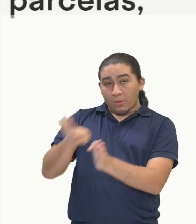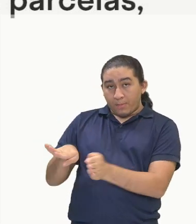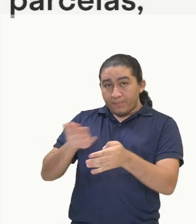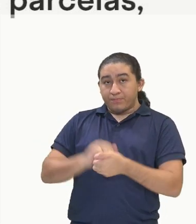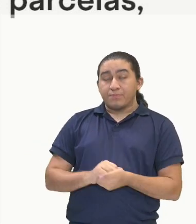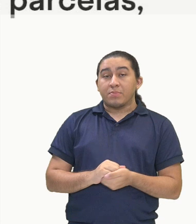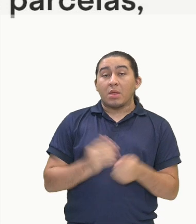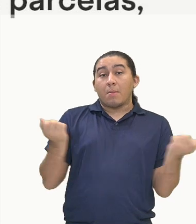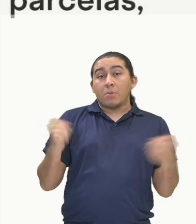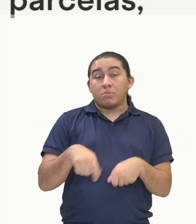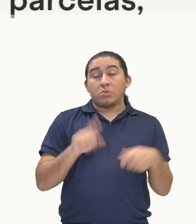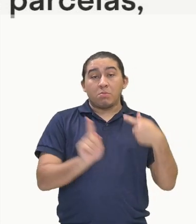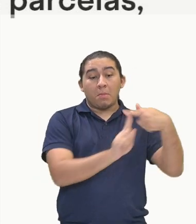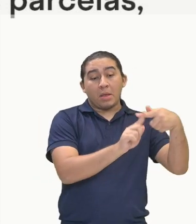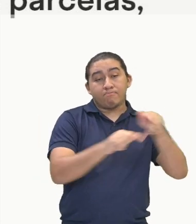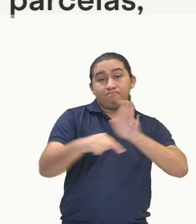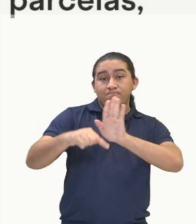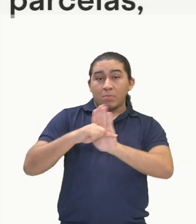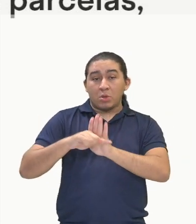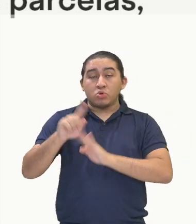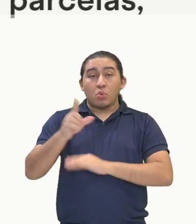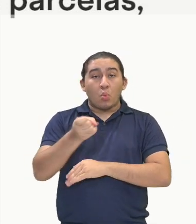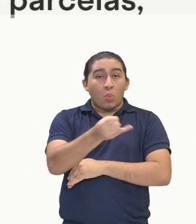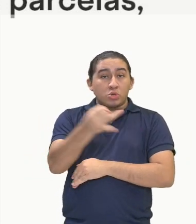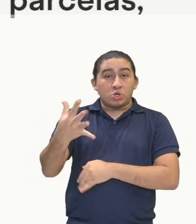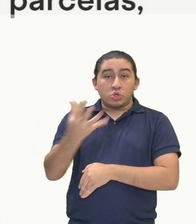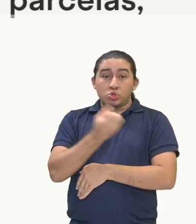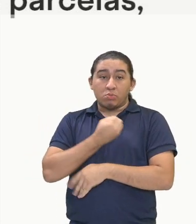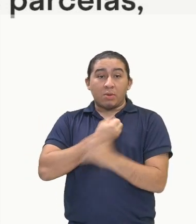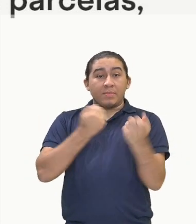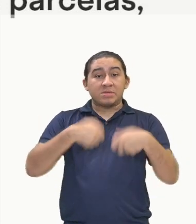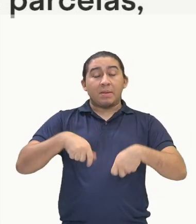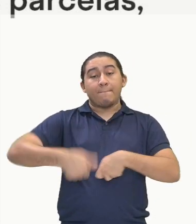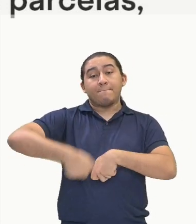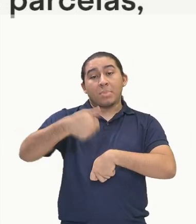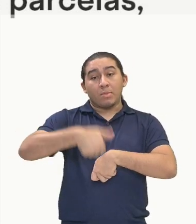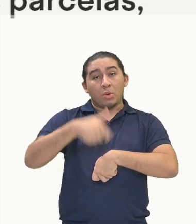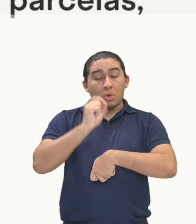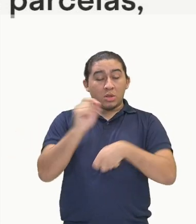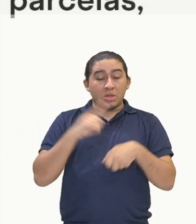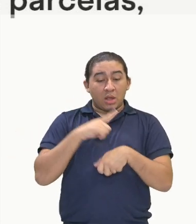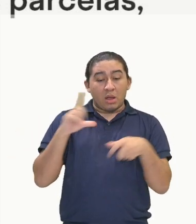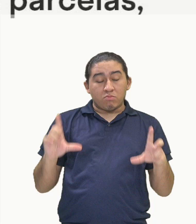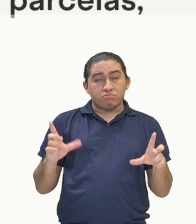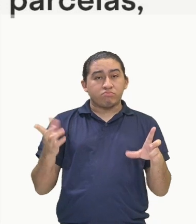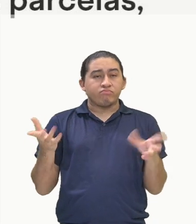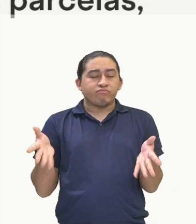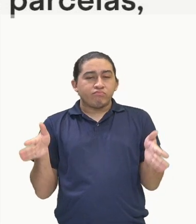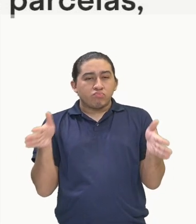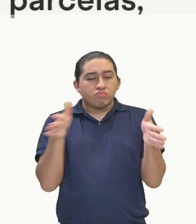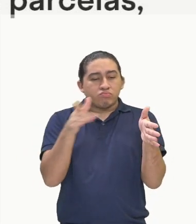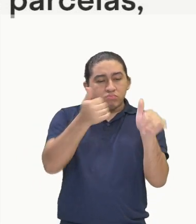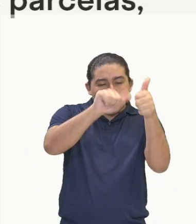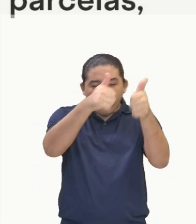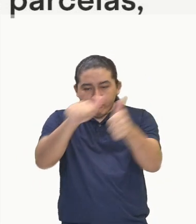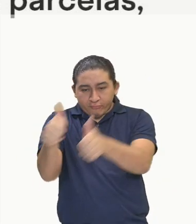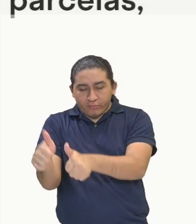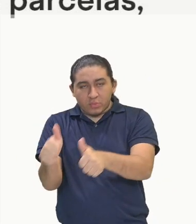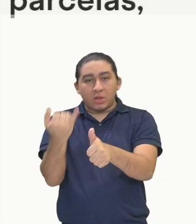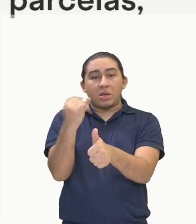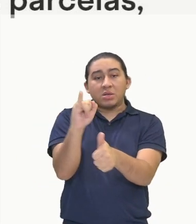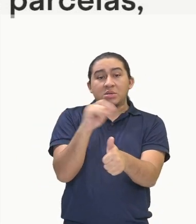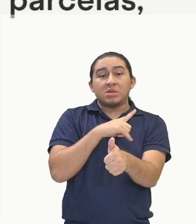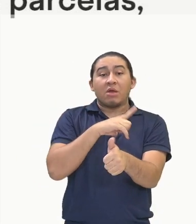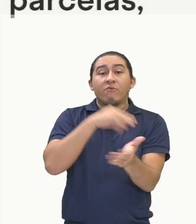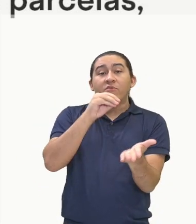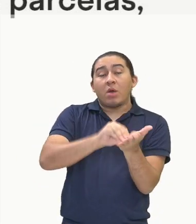números decimais, nós vamos primeiro alinhar os números. Se tiver faltando algum número, você vai acrescentar ali os zeros e você